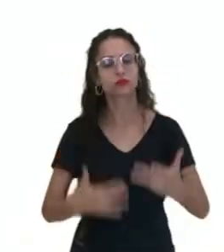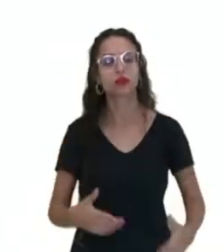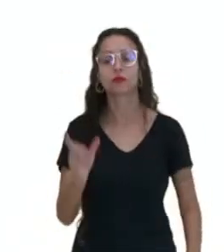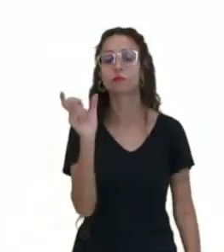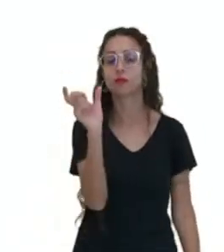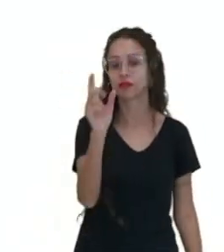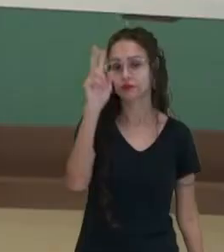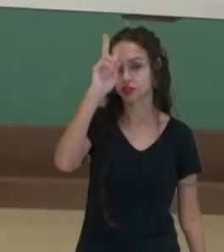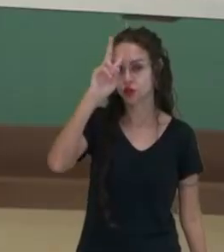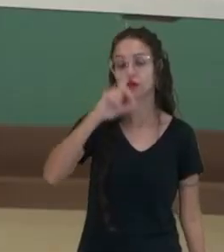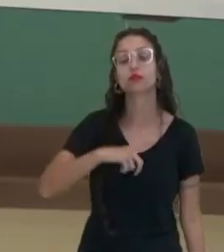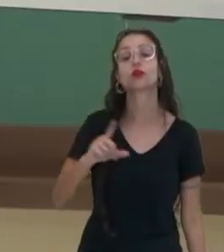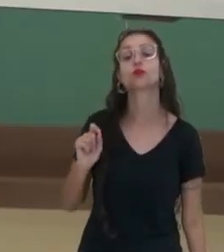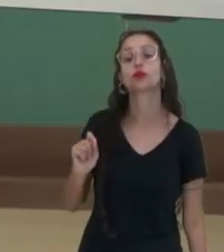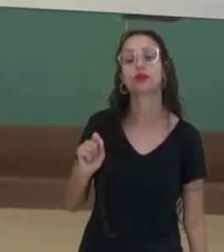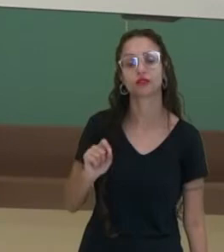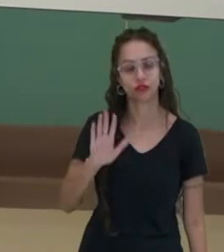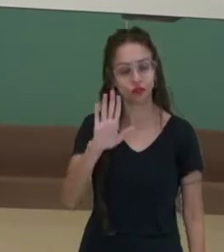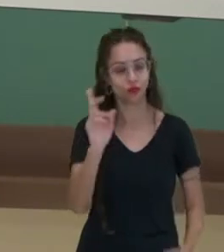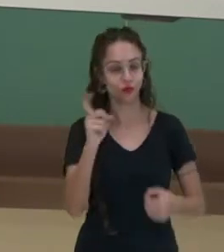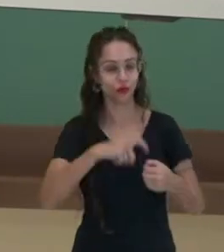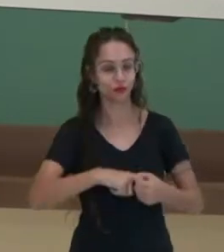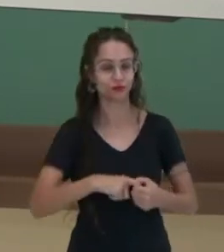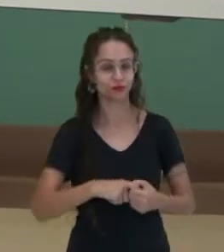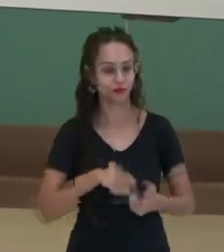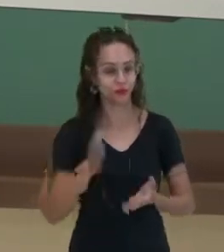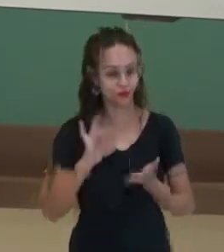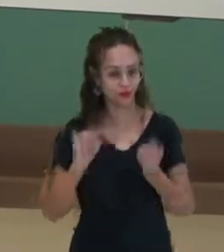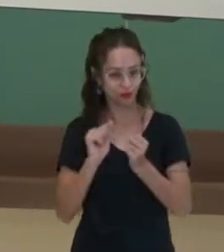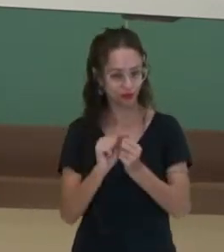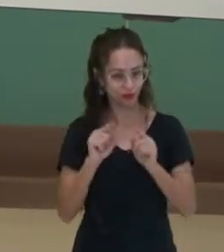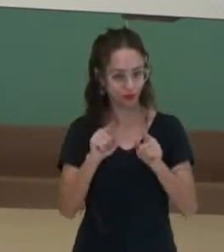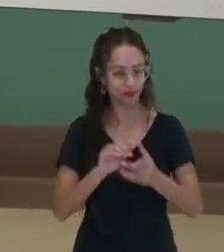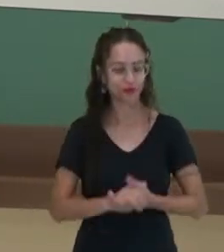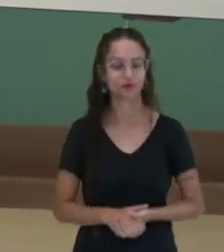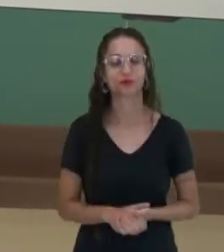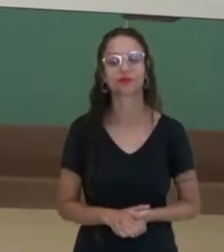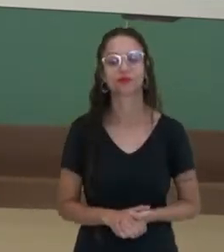palavra história tem? Daqui a pouquinho nós voltamos. Corrigimos juntos.